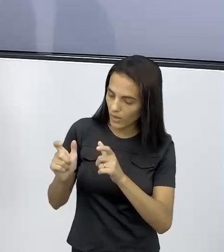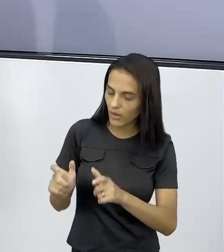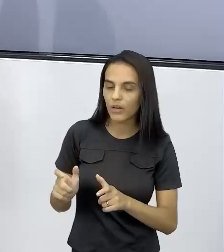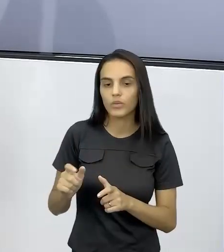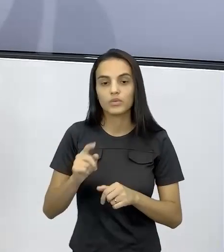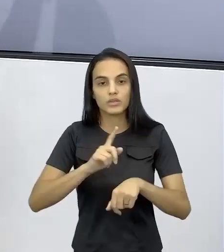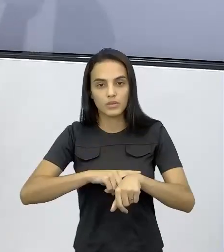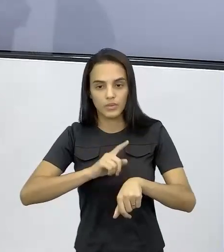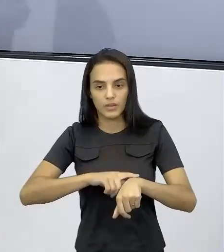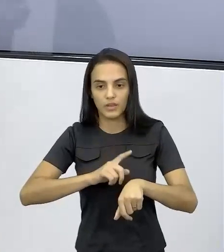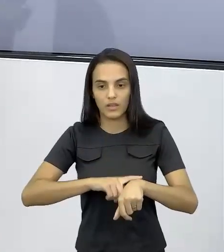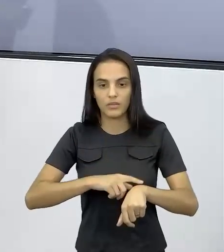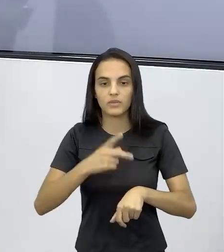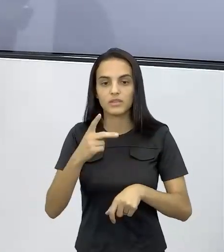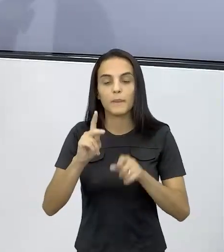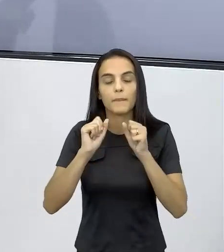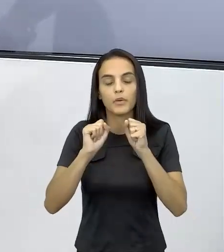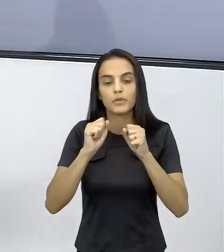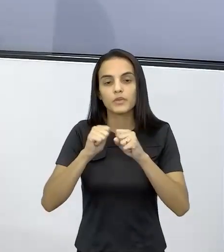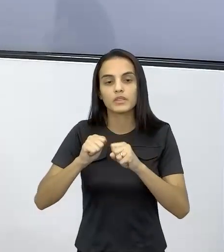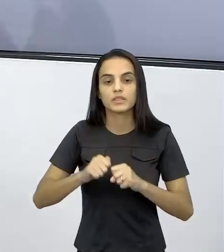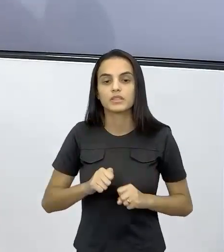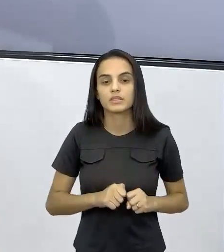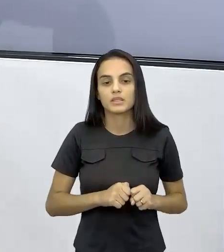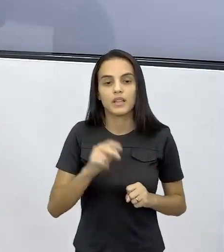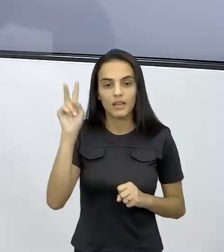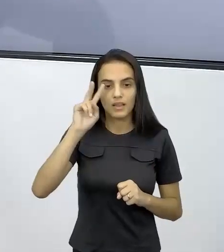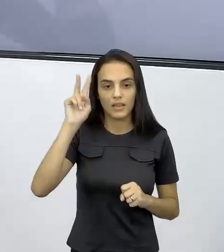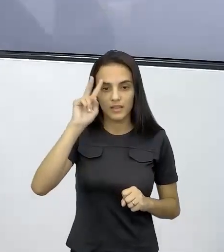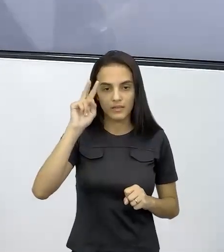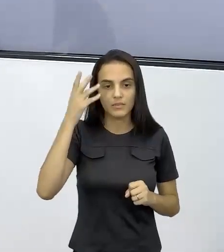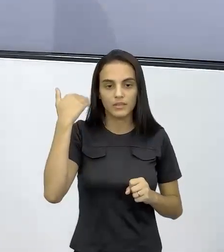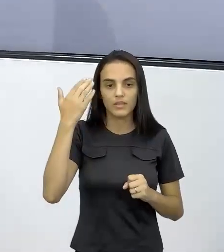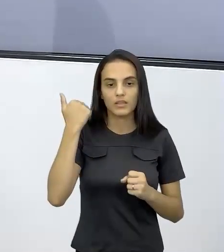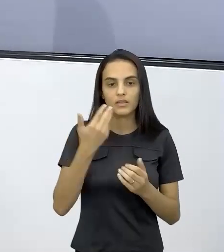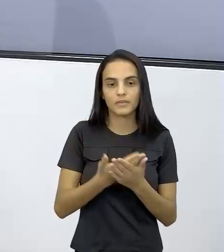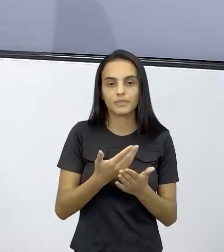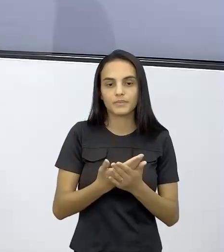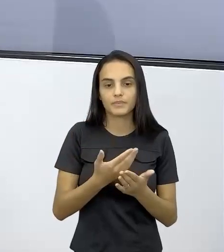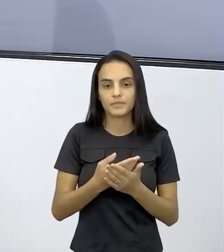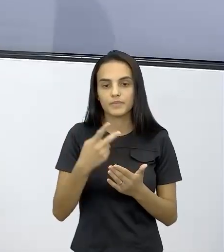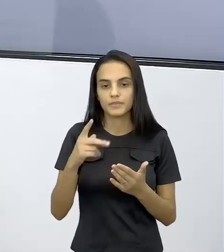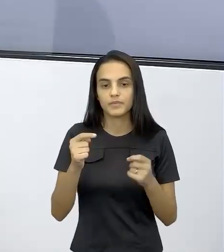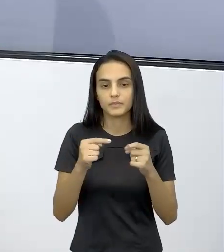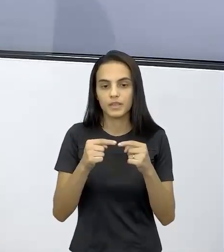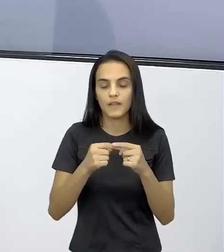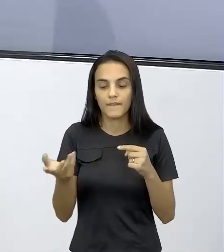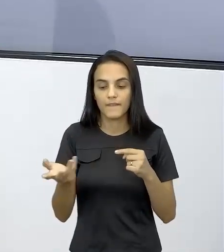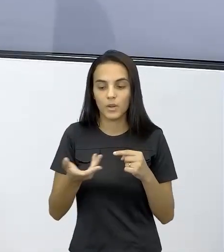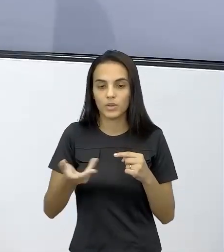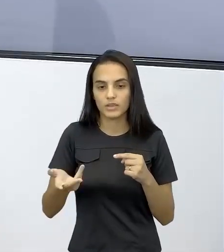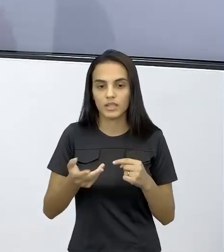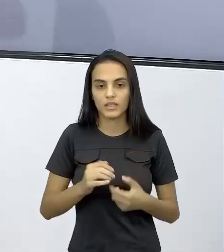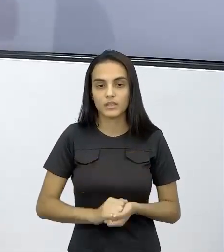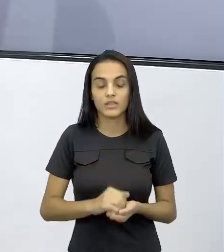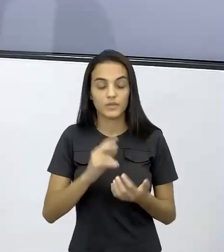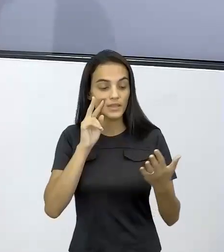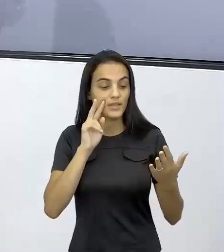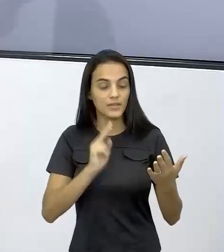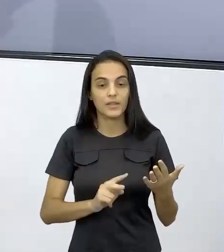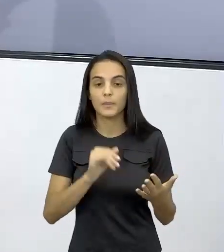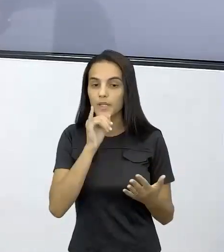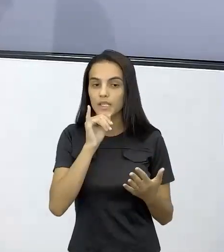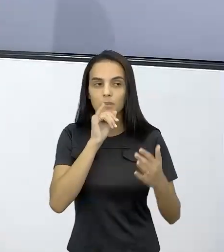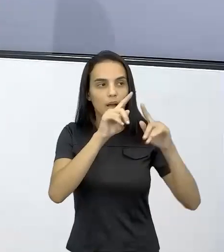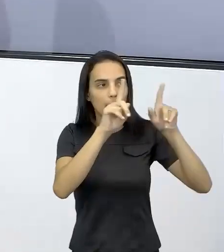pode fazer. Lembra que na aula passada a gente falou que quando você relaciona distância com tempo, você tem velocidade? Quando você vê uma placa